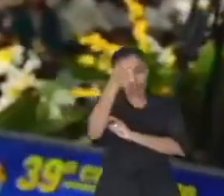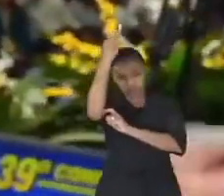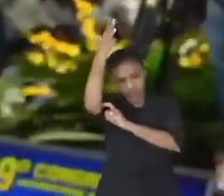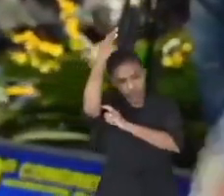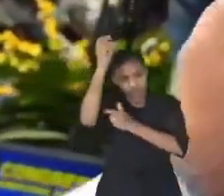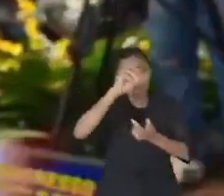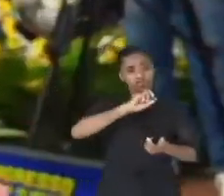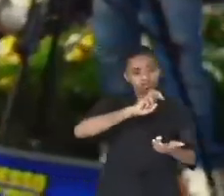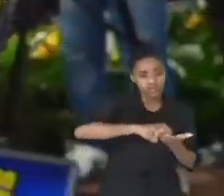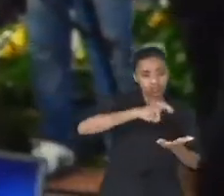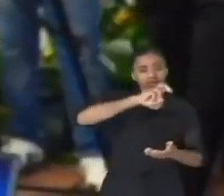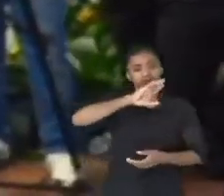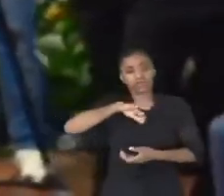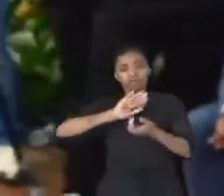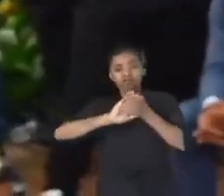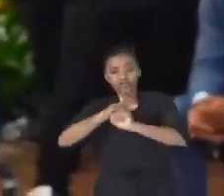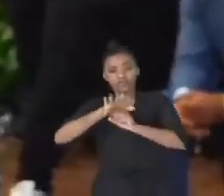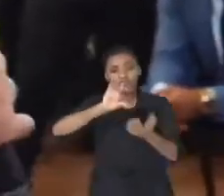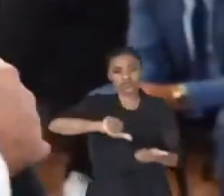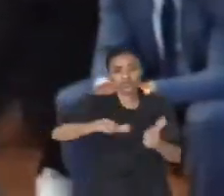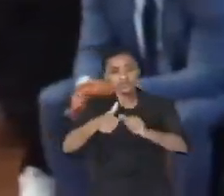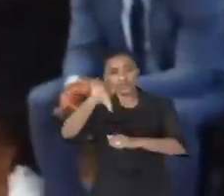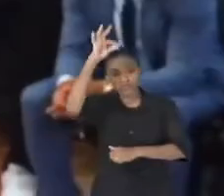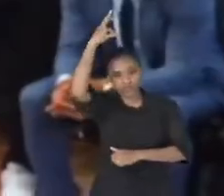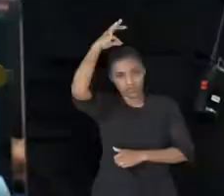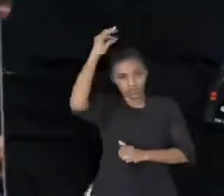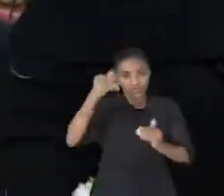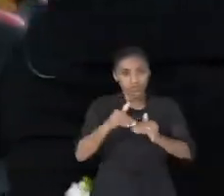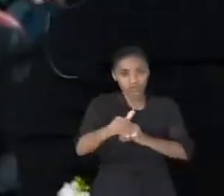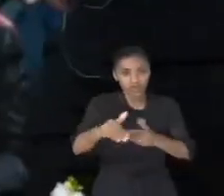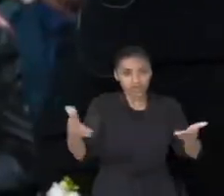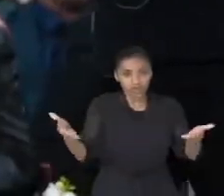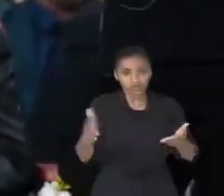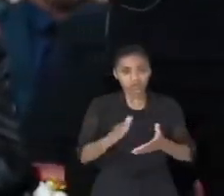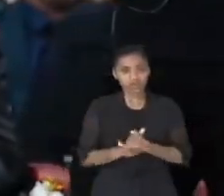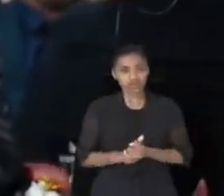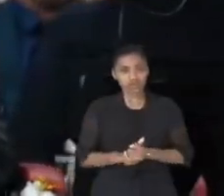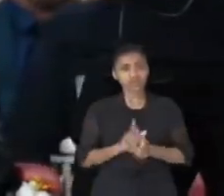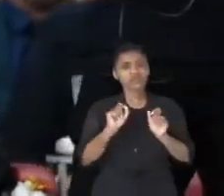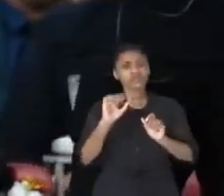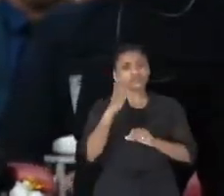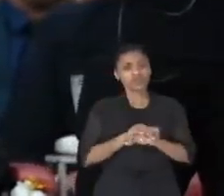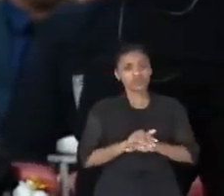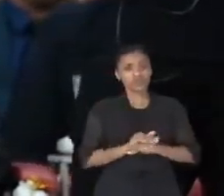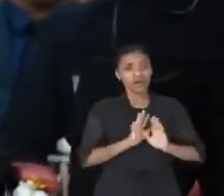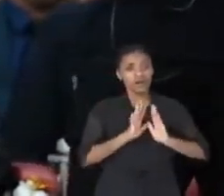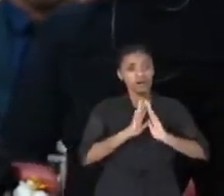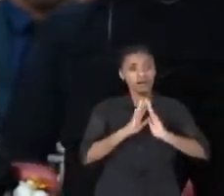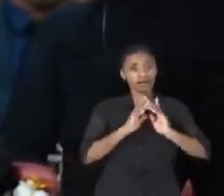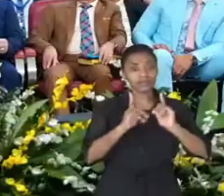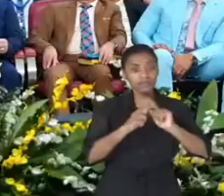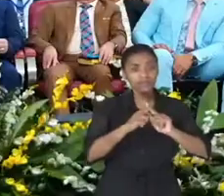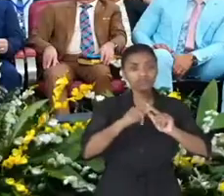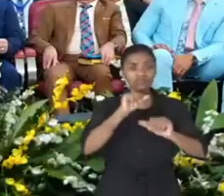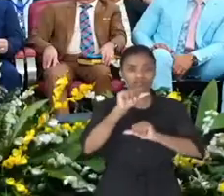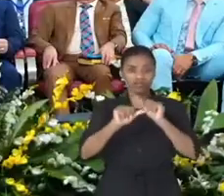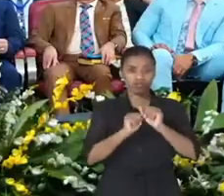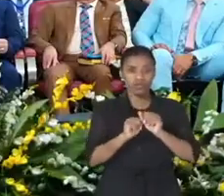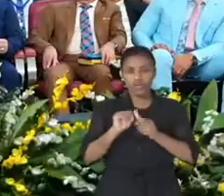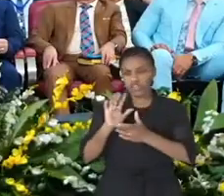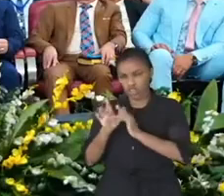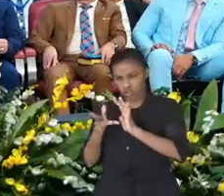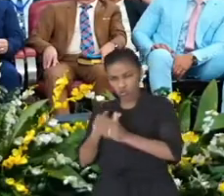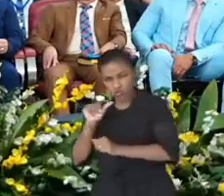de tarde, de noite. O que aconteceu? Quem mudou? A igreja mudou. Jesus mudou.